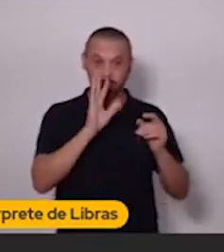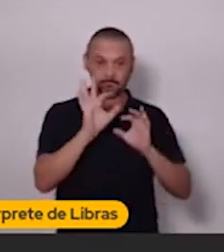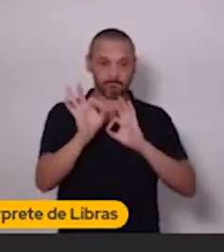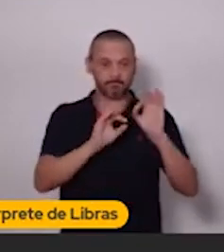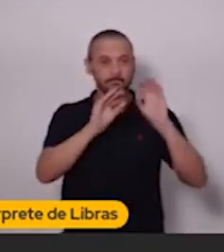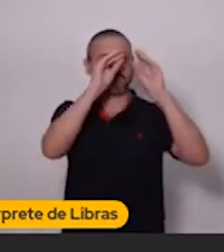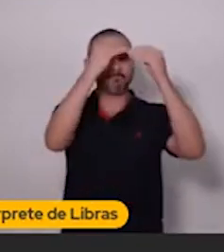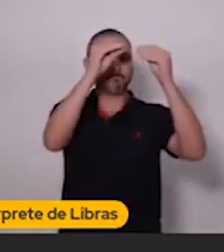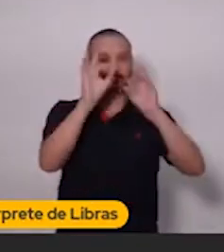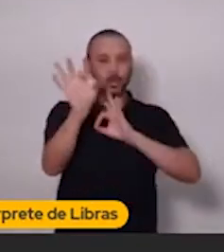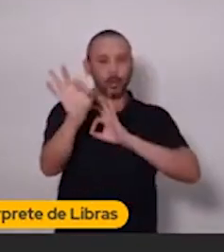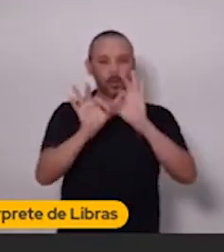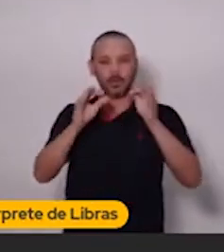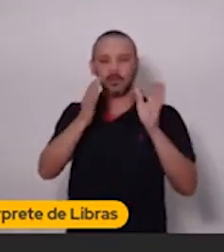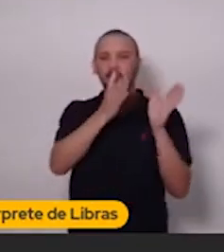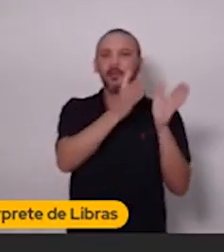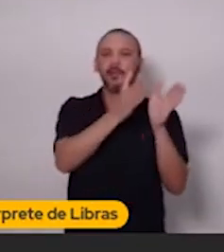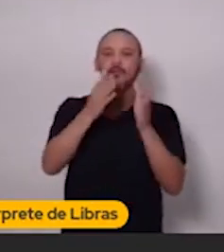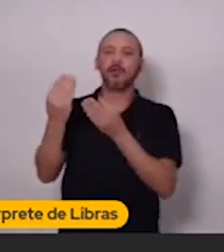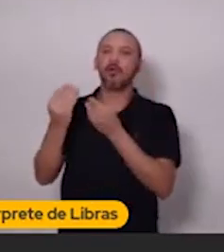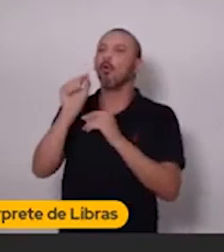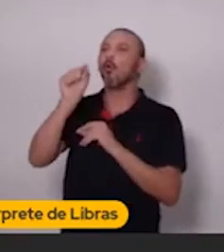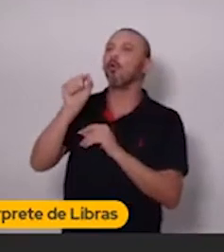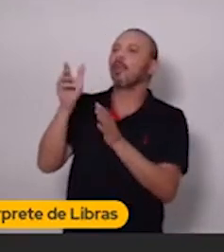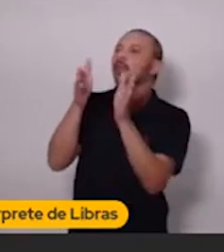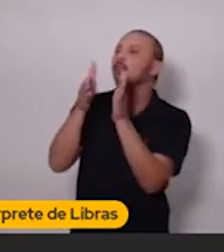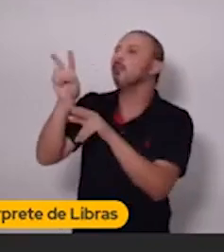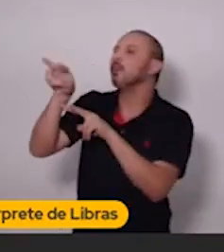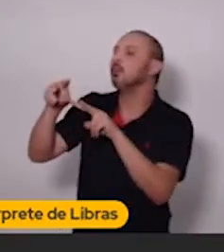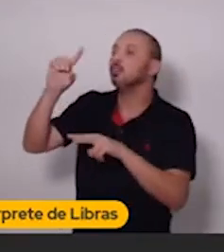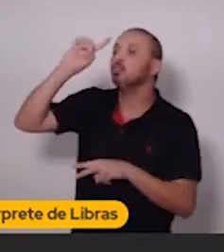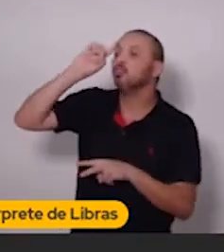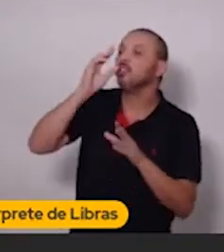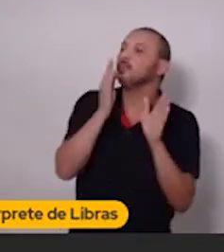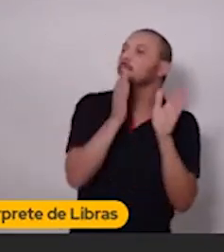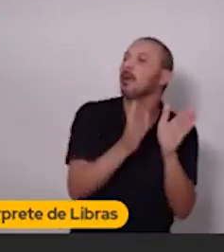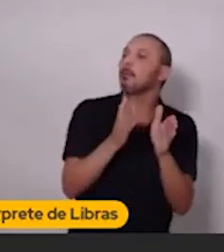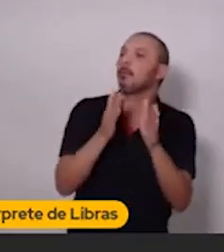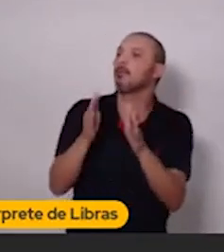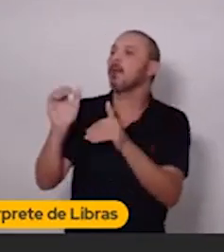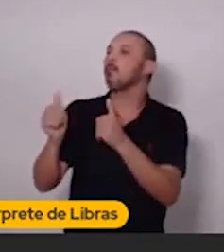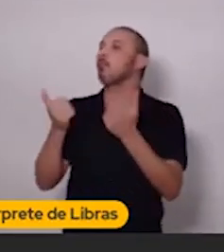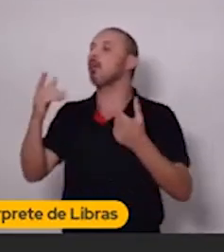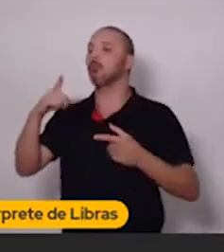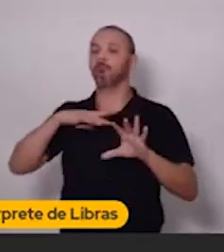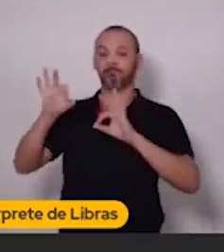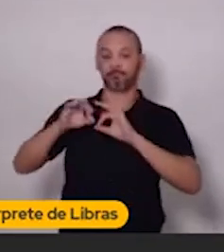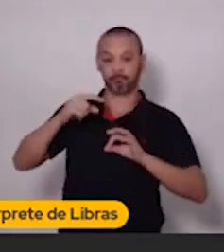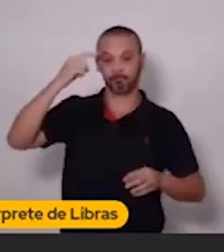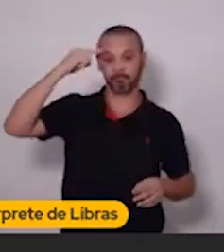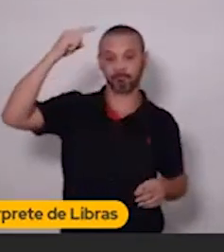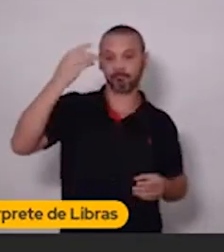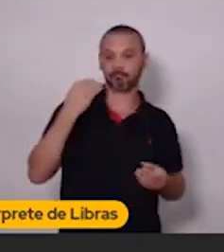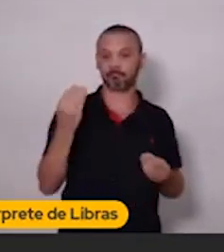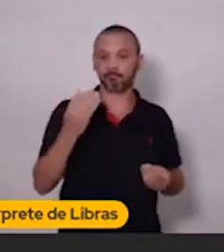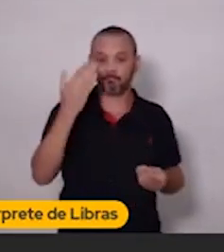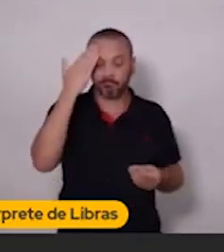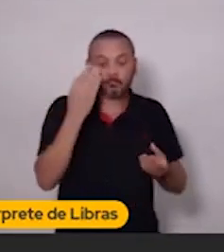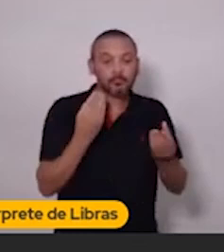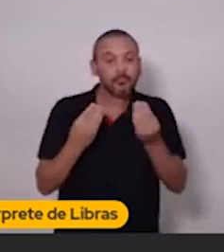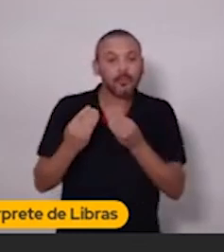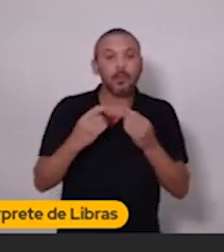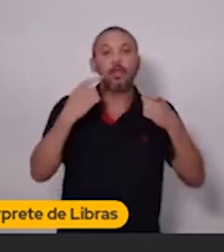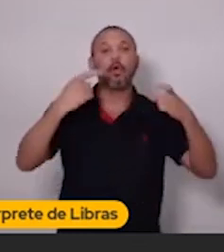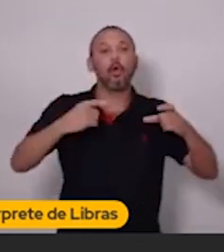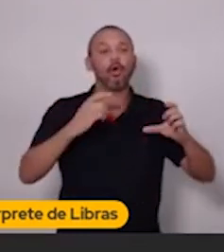um plano de filmagem, o que a gente vai filmar em cada dia e a sequência que vai ser filmada. A ideia é saber exatamente onde a câmera